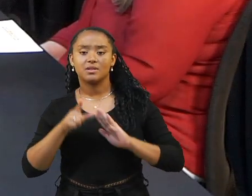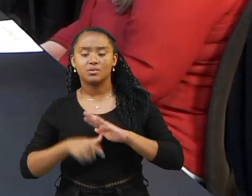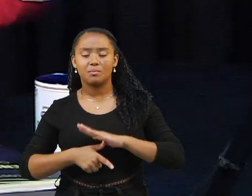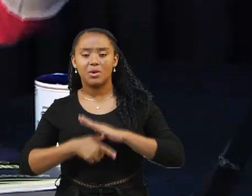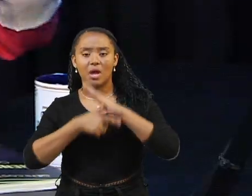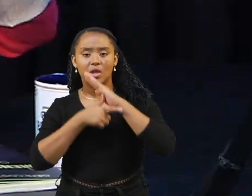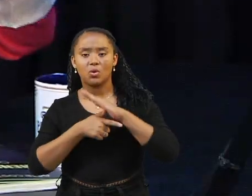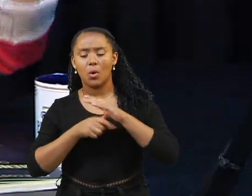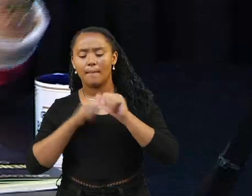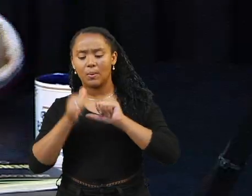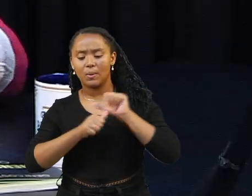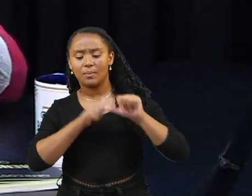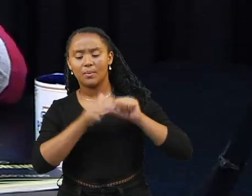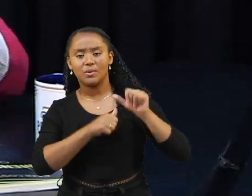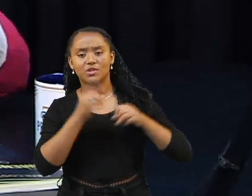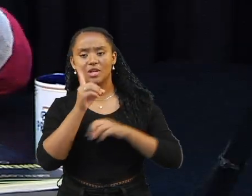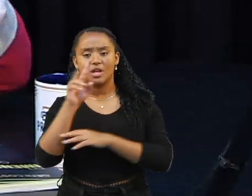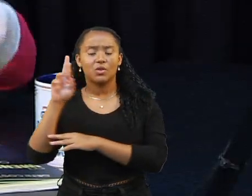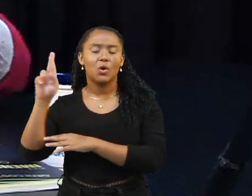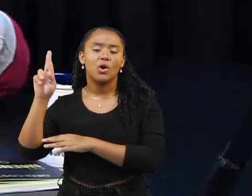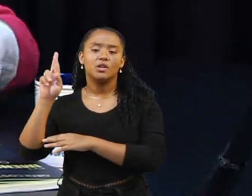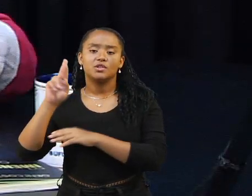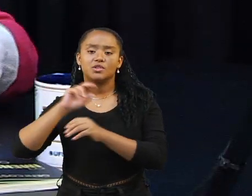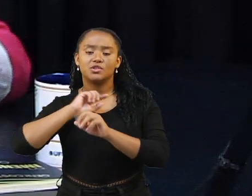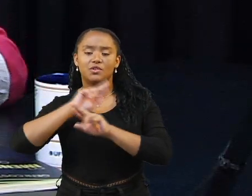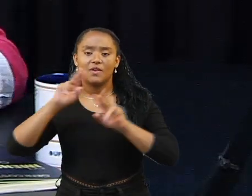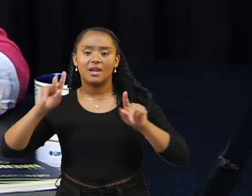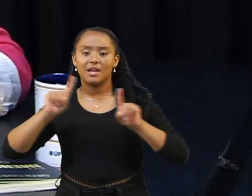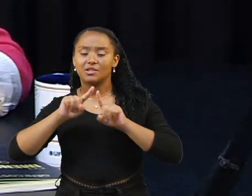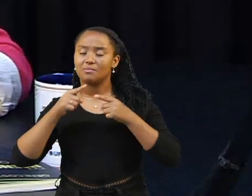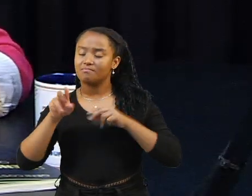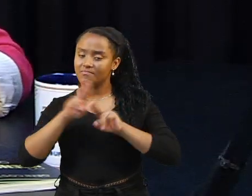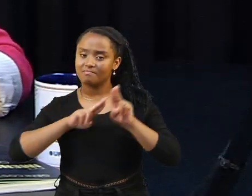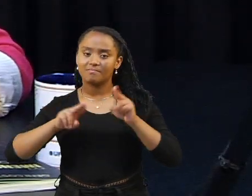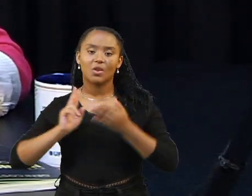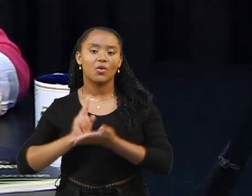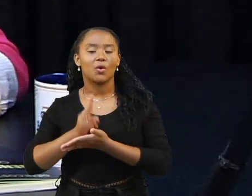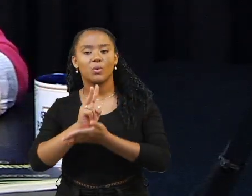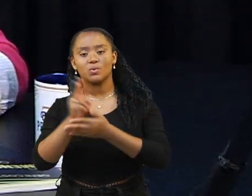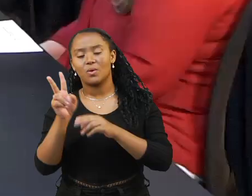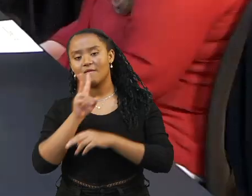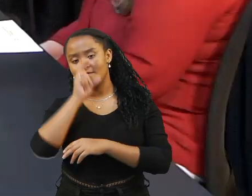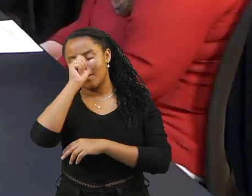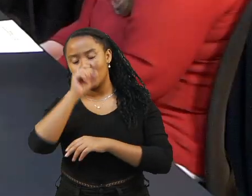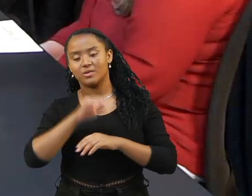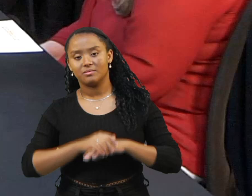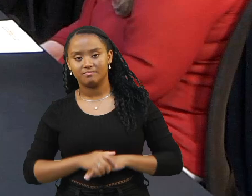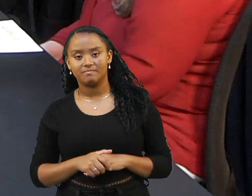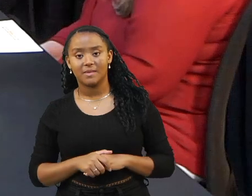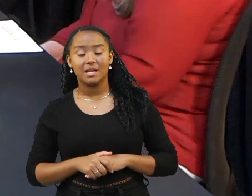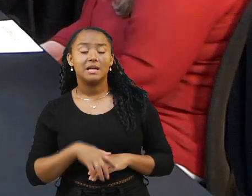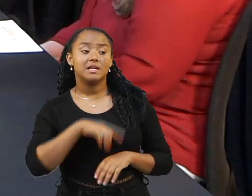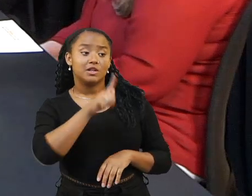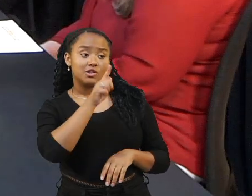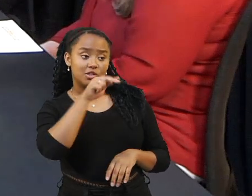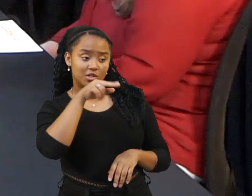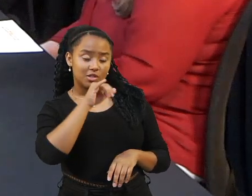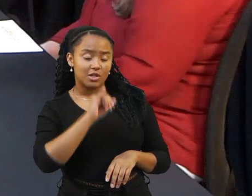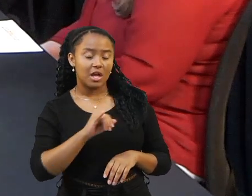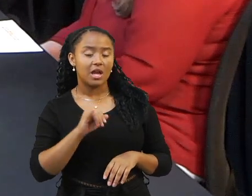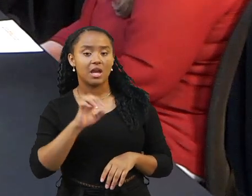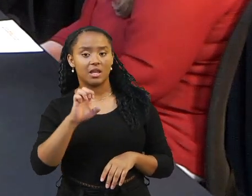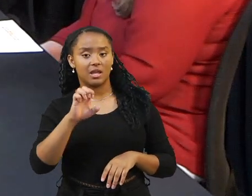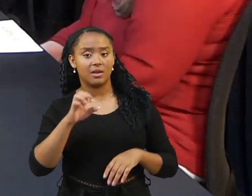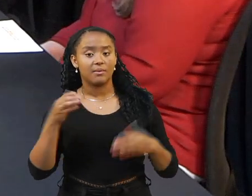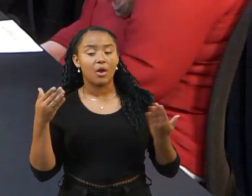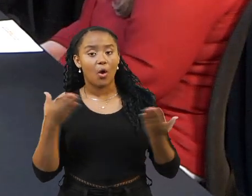pró-reitor, o outro, diretores, mas ela continua forte. Geni, hoje a